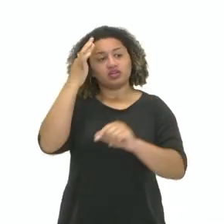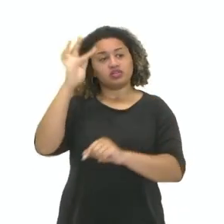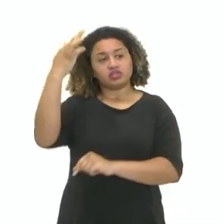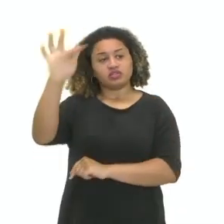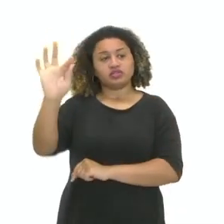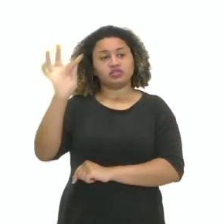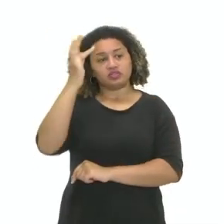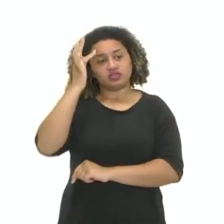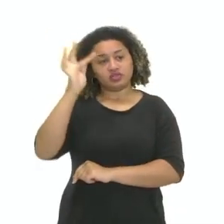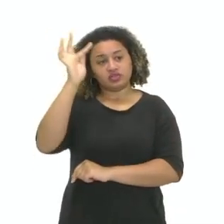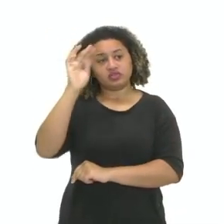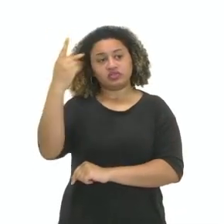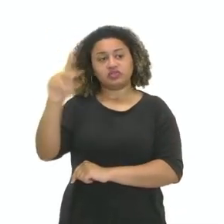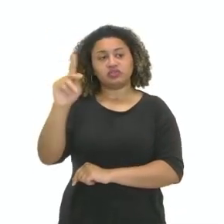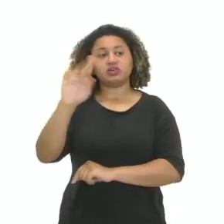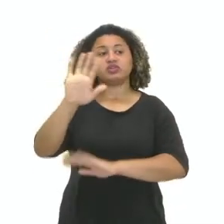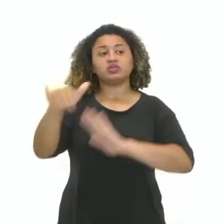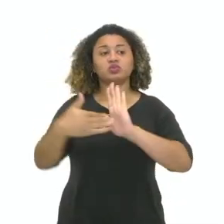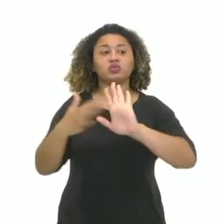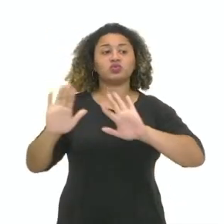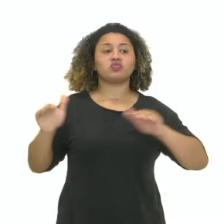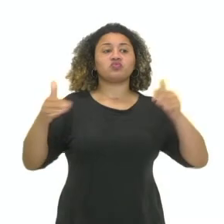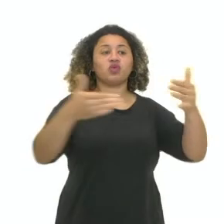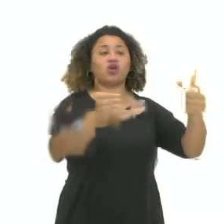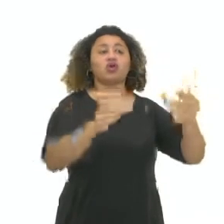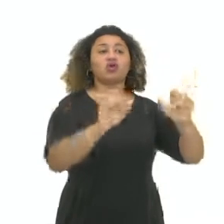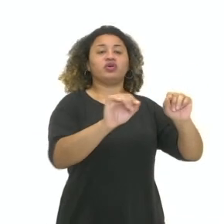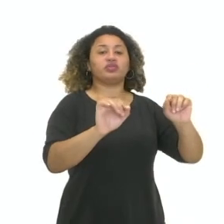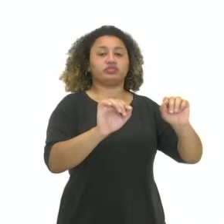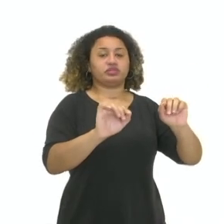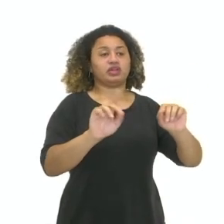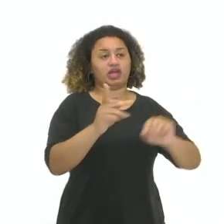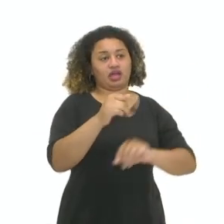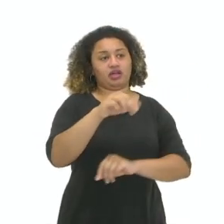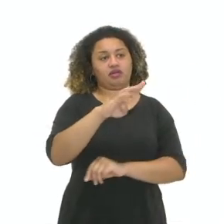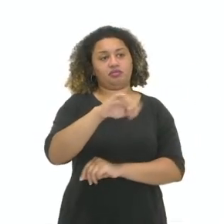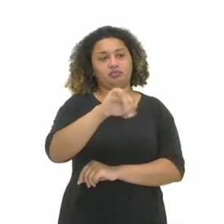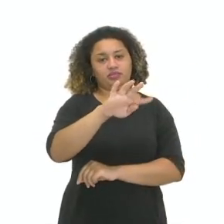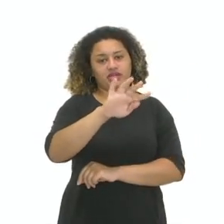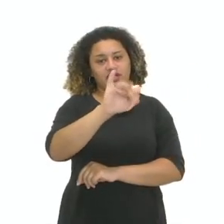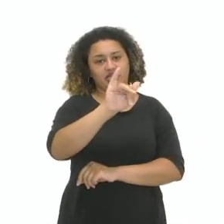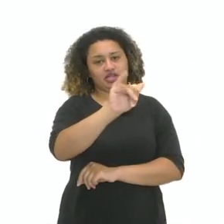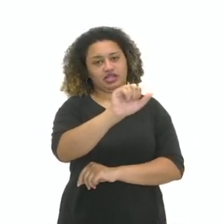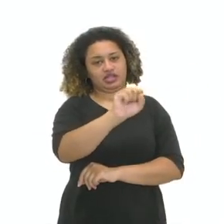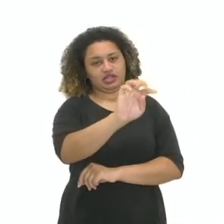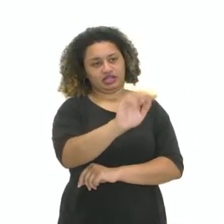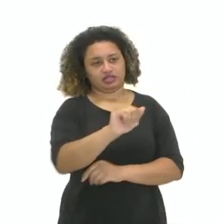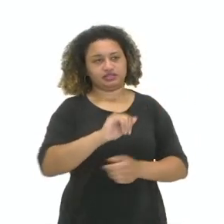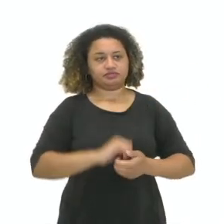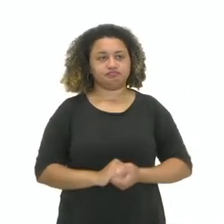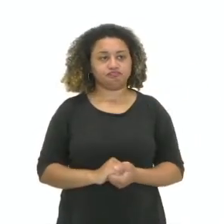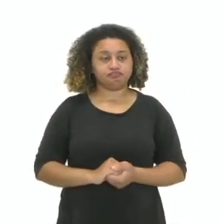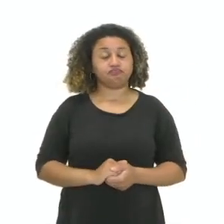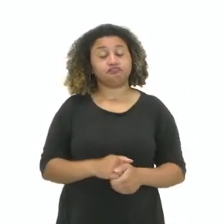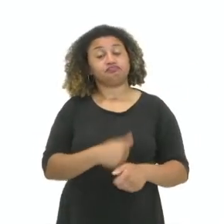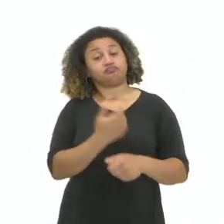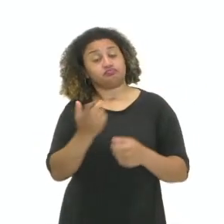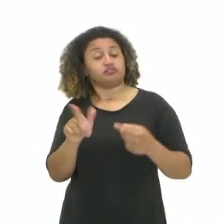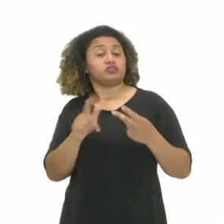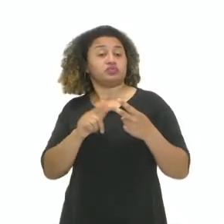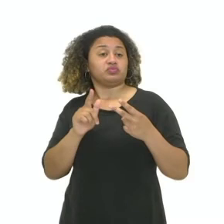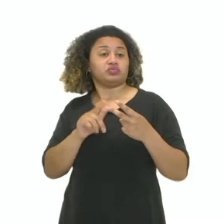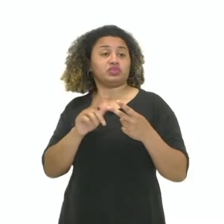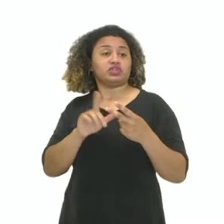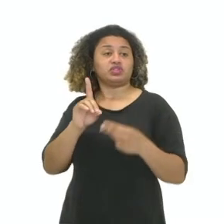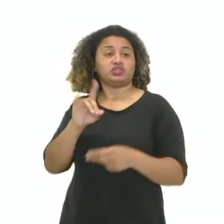qual convergem todas as coisas é a humanitas. A digressão é um expediente usado